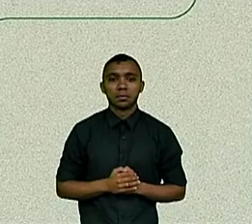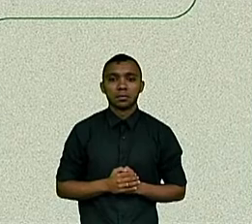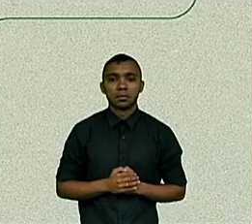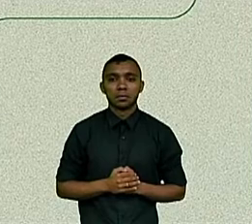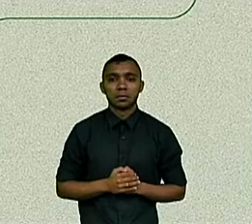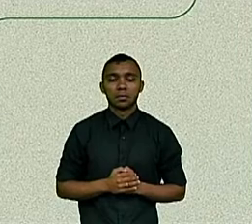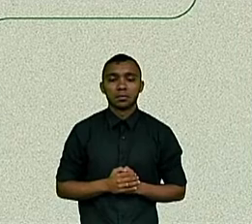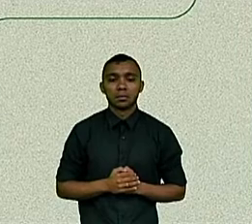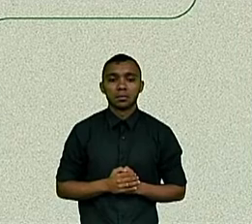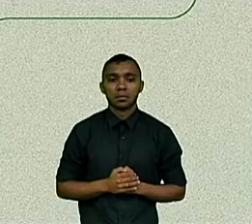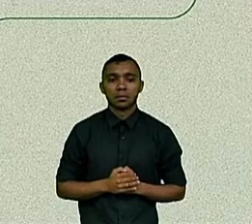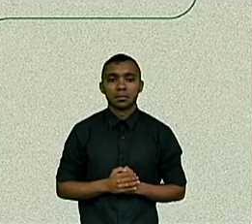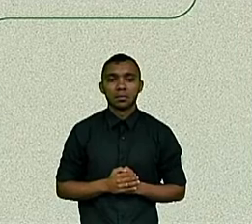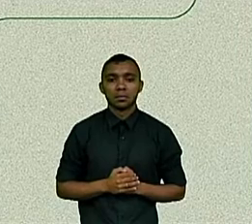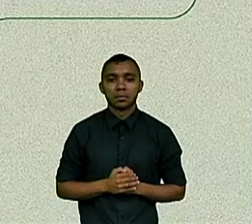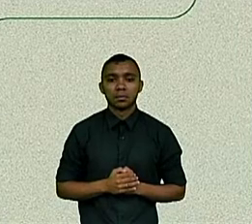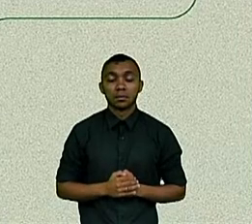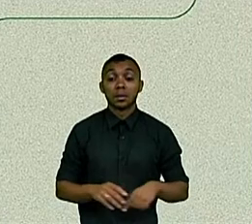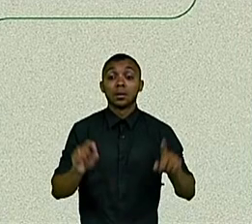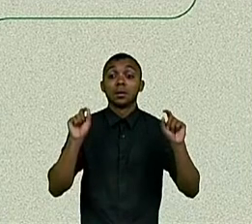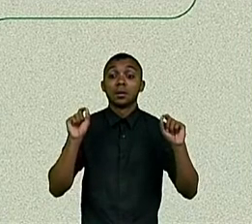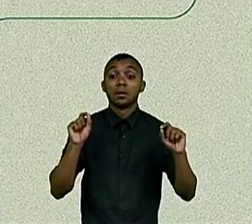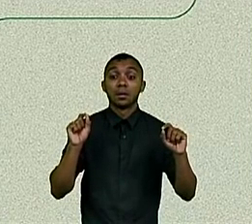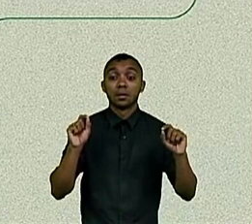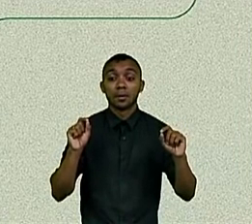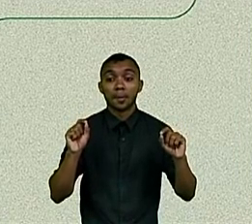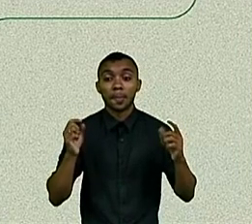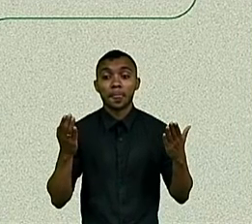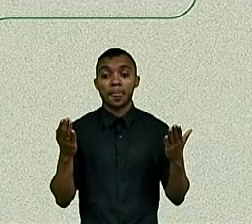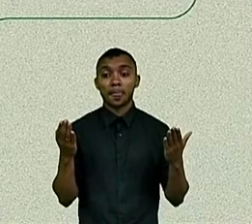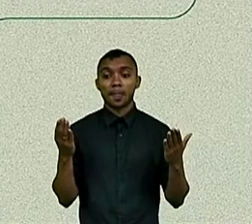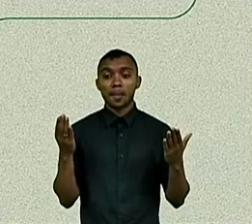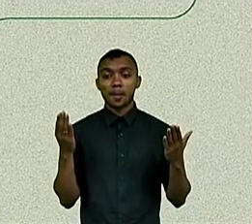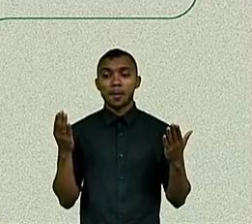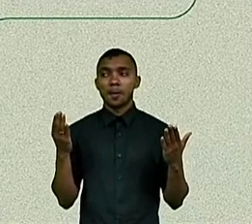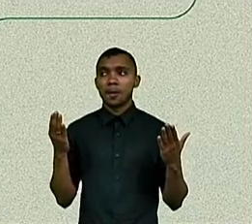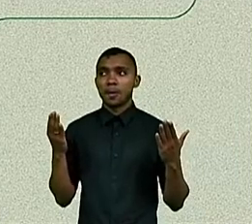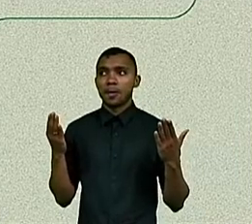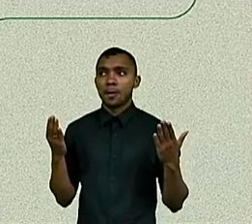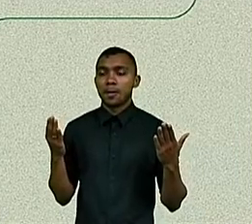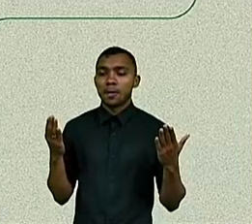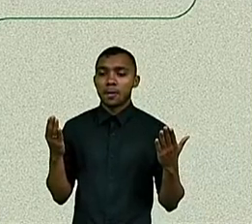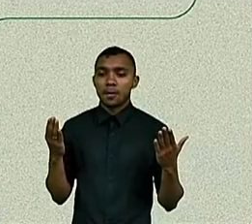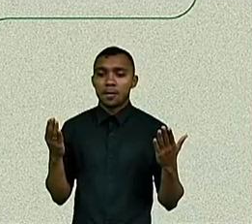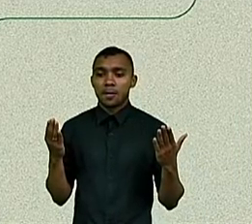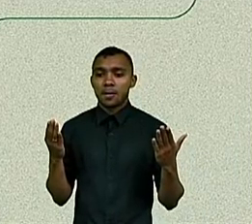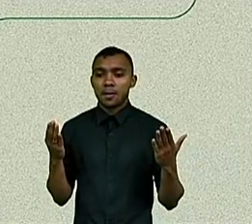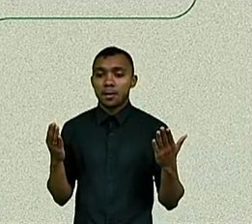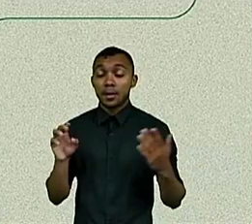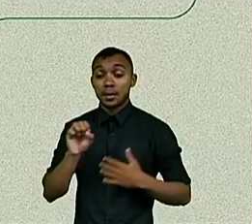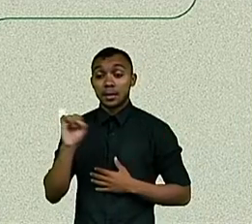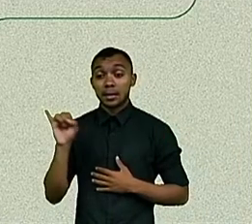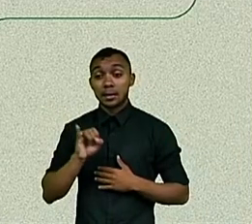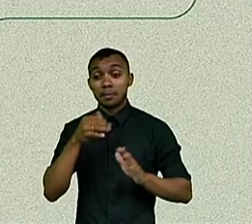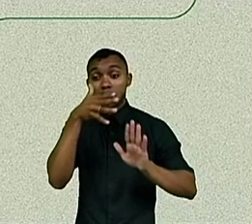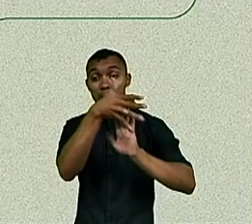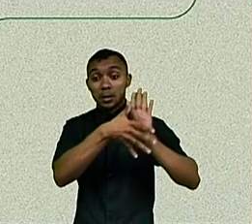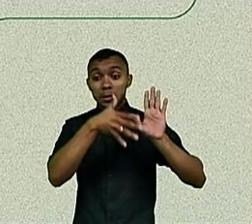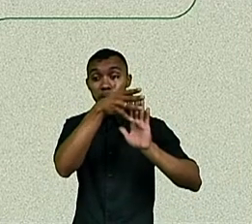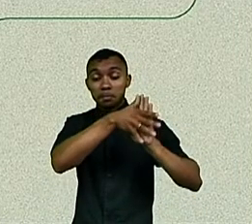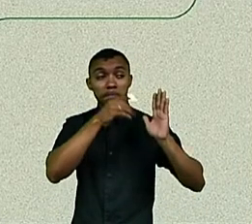e para Além disso quando a gente se apropria desse texto pessoal nós